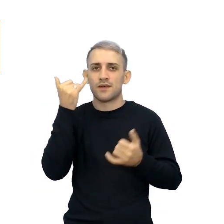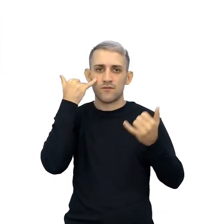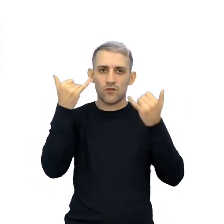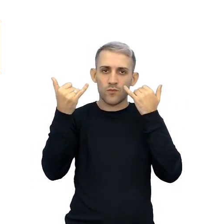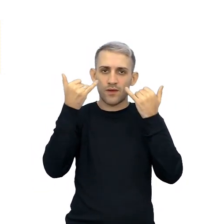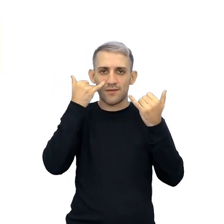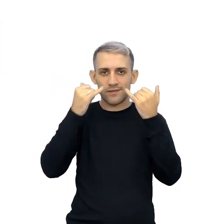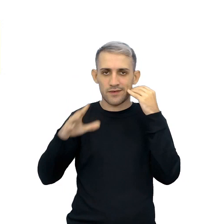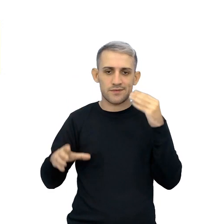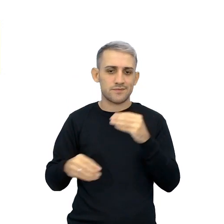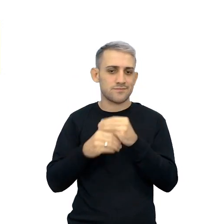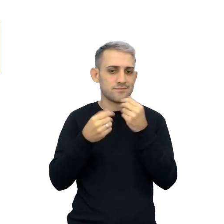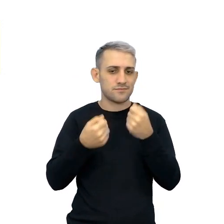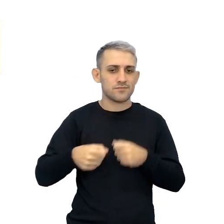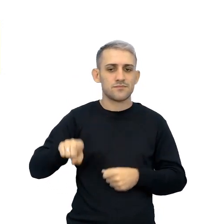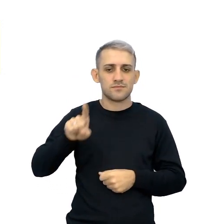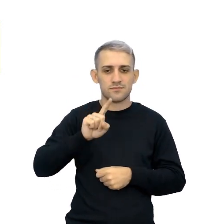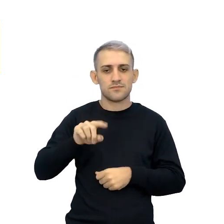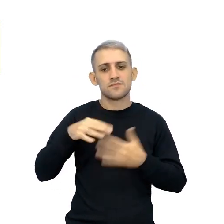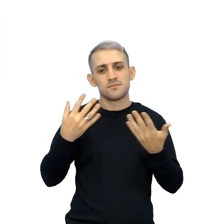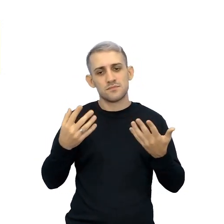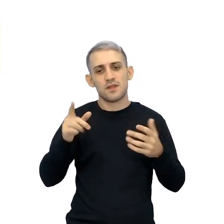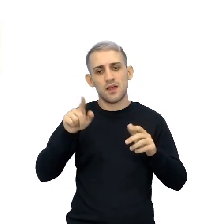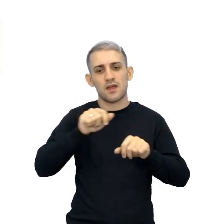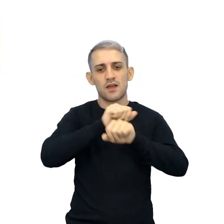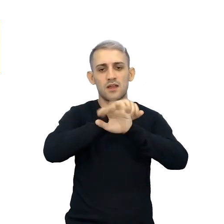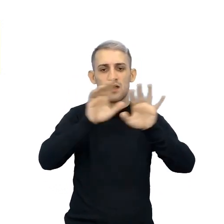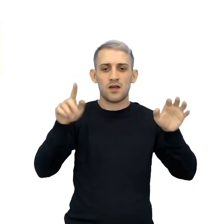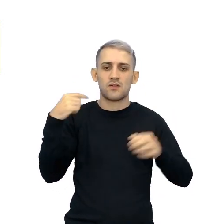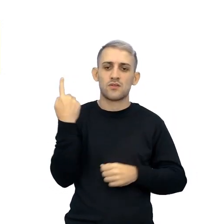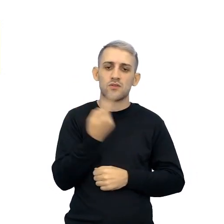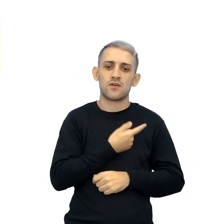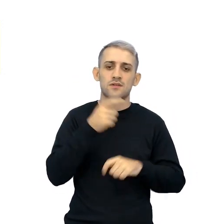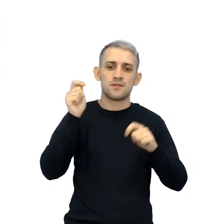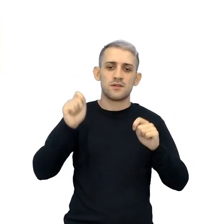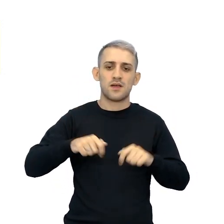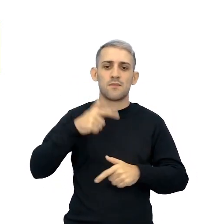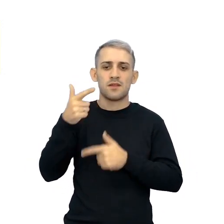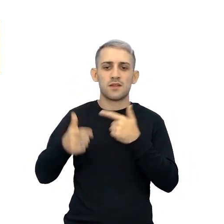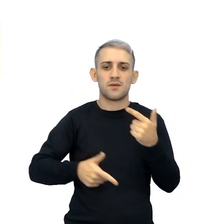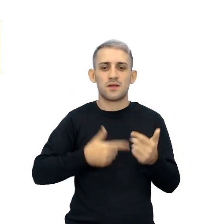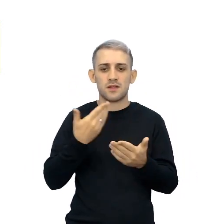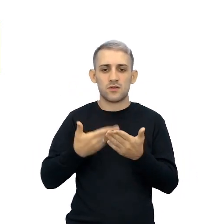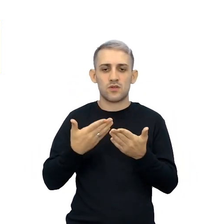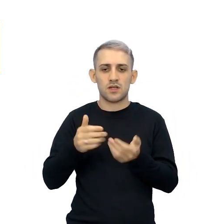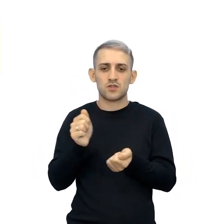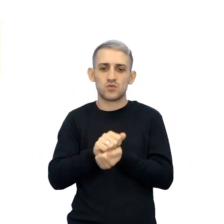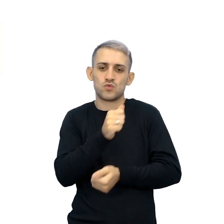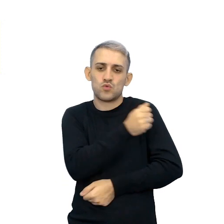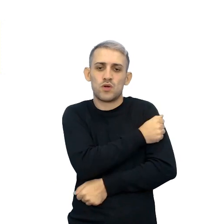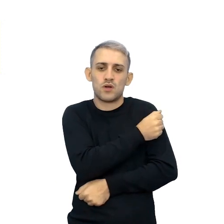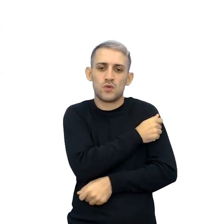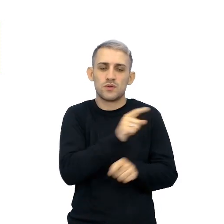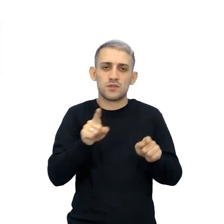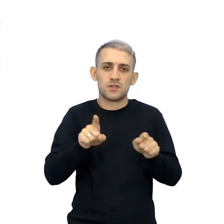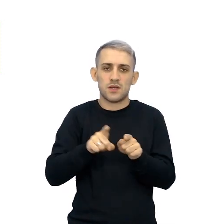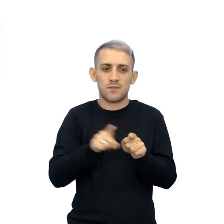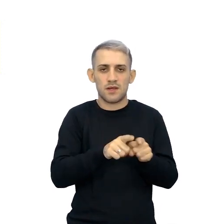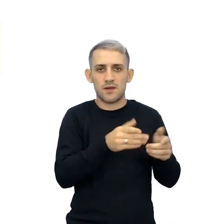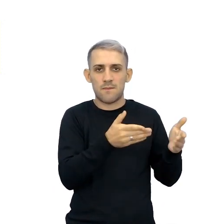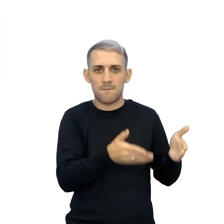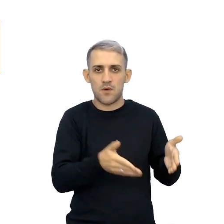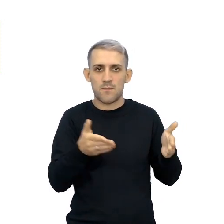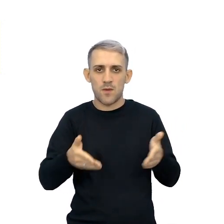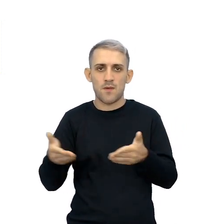informação adicional, né? E isso fica claro para que a gente trabalhe aí com os alunos e nesse processo todo